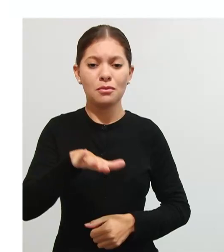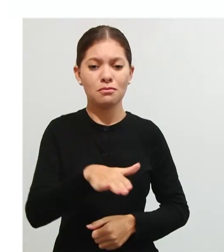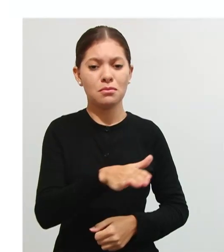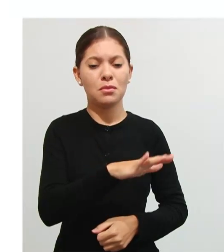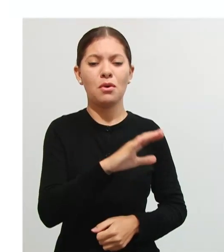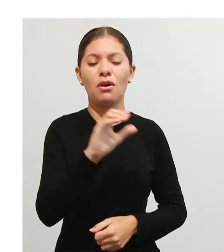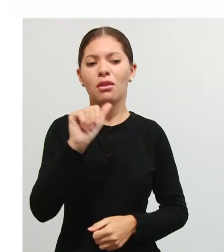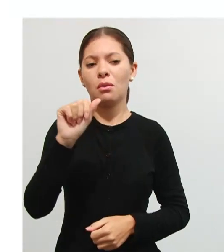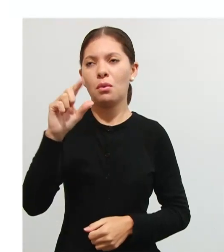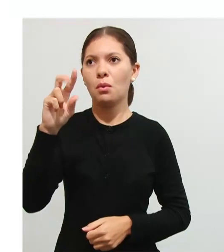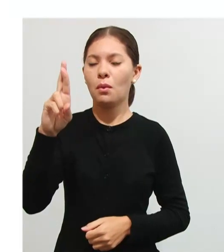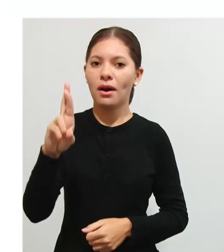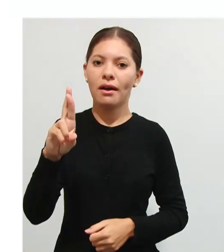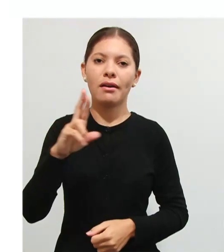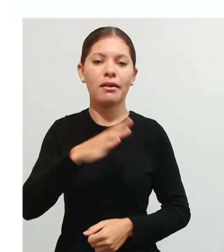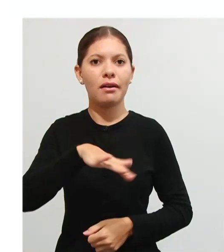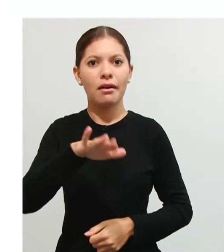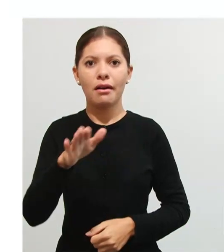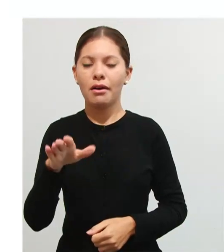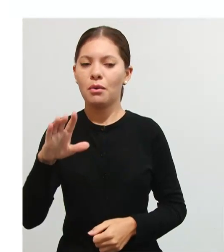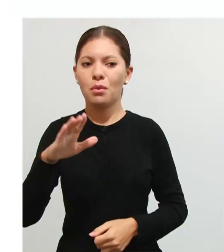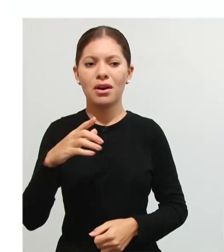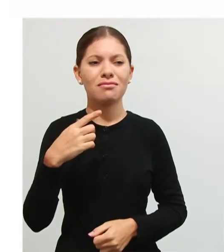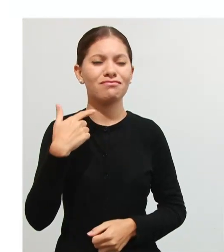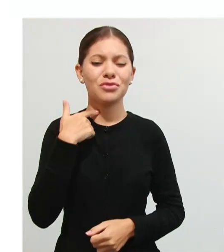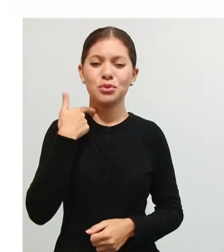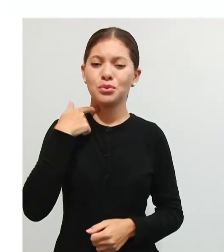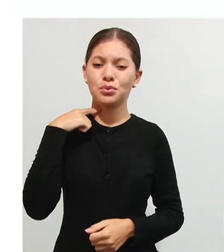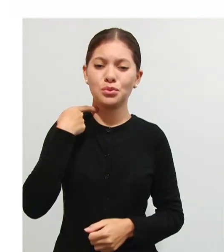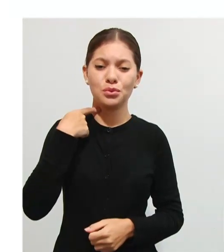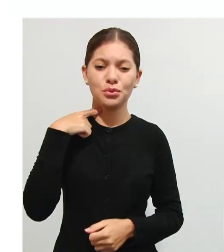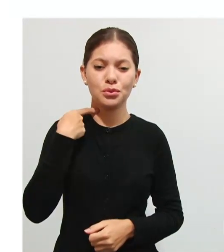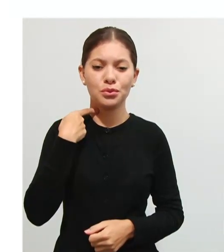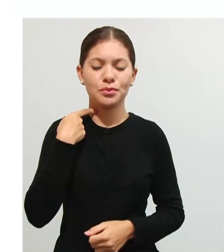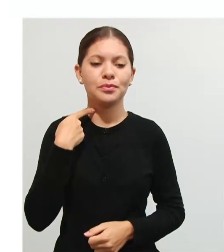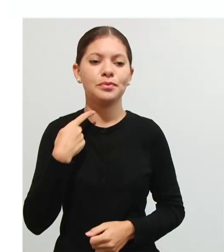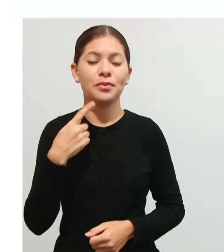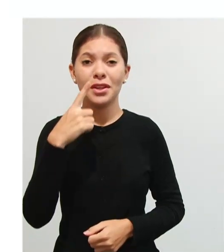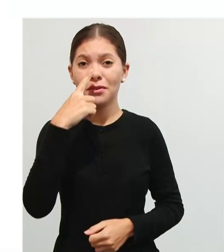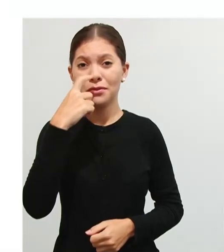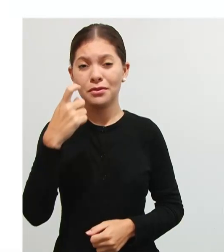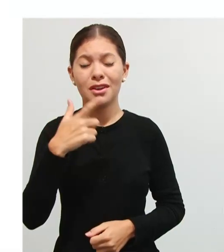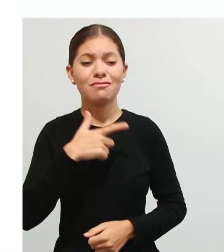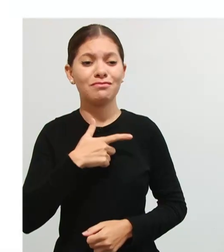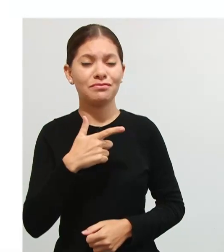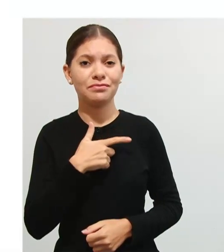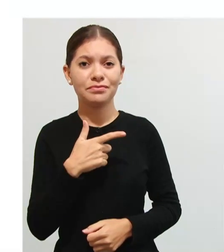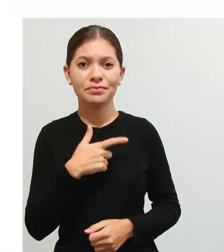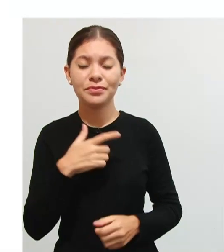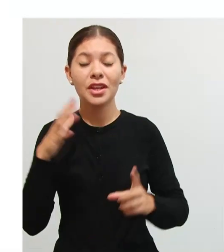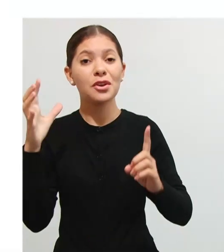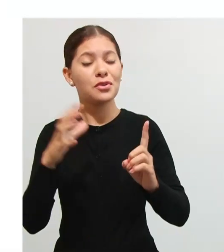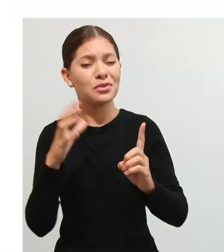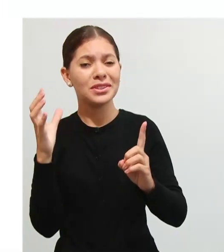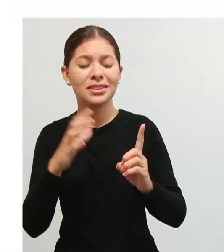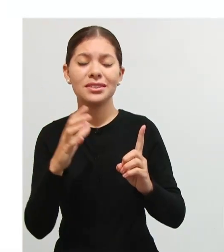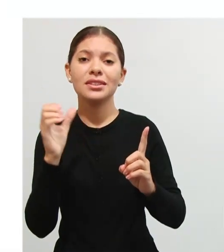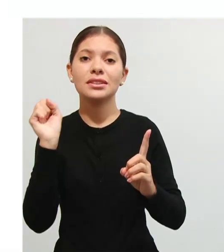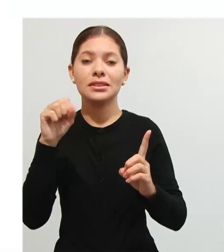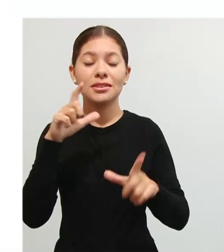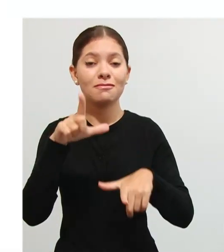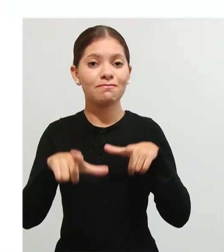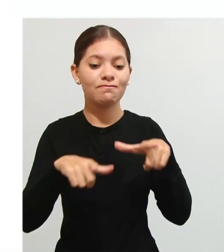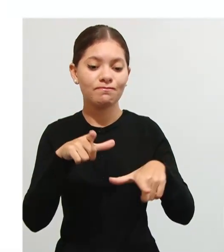ar, poluição das águas. Então, externalidades negativas nós temos diversas, que influenciam sim nas